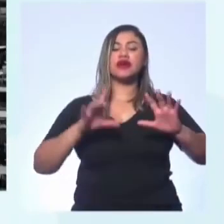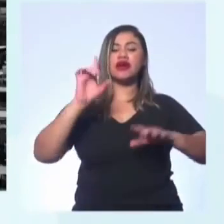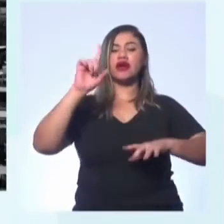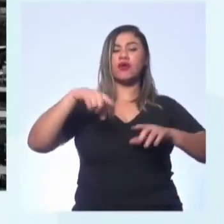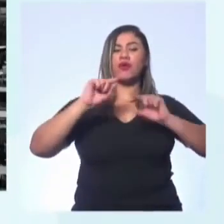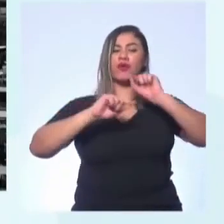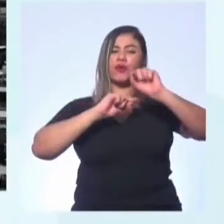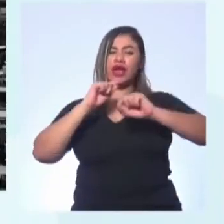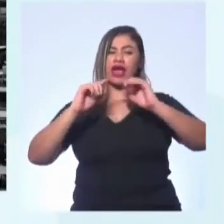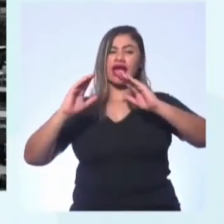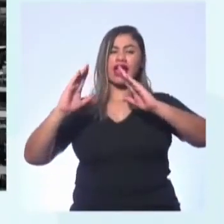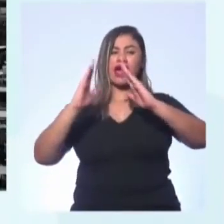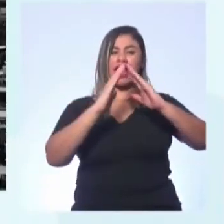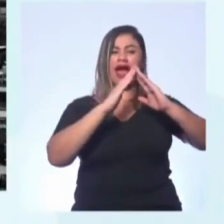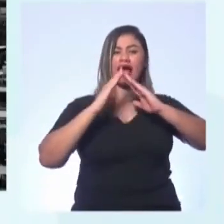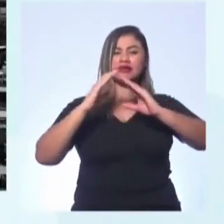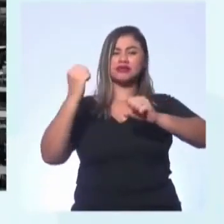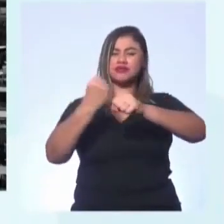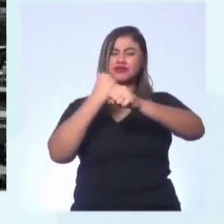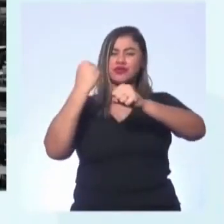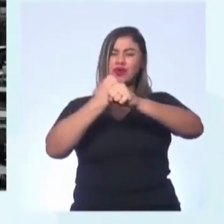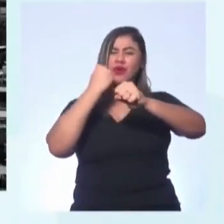de casas, né, totalmente